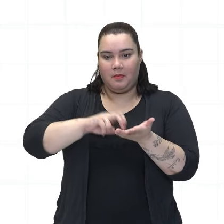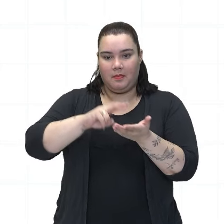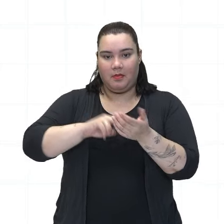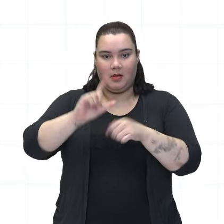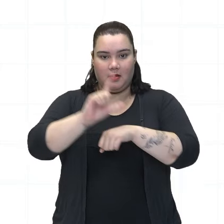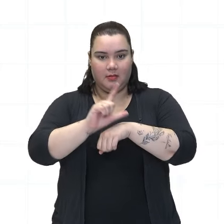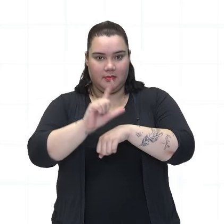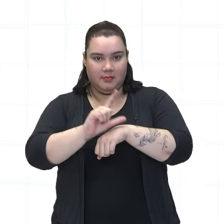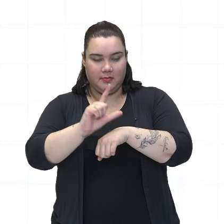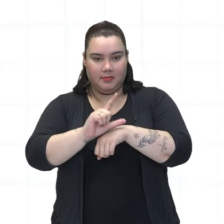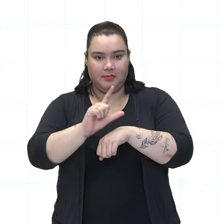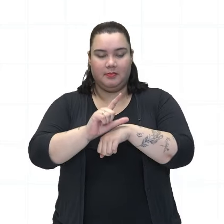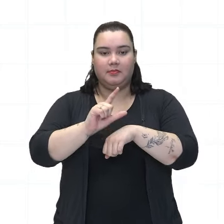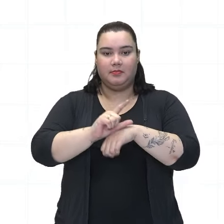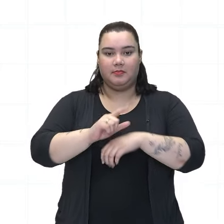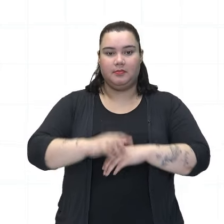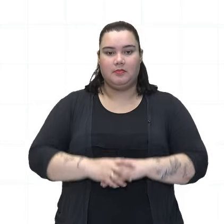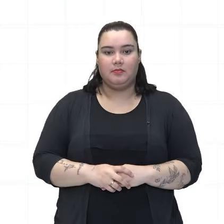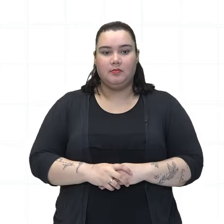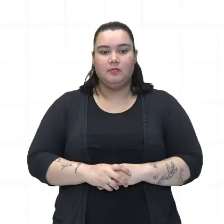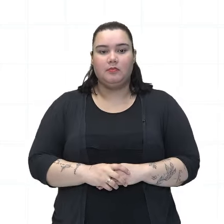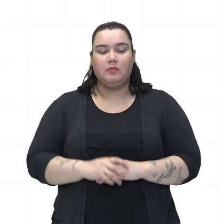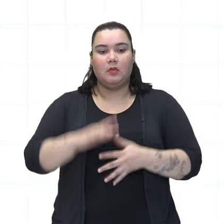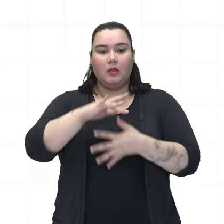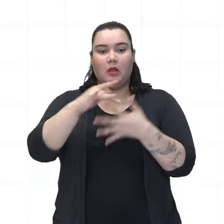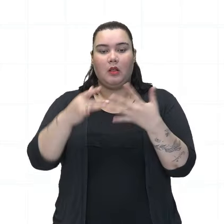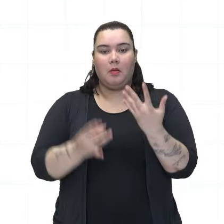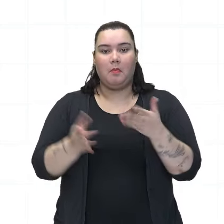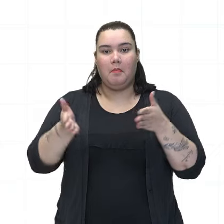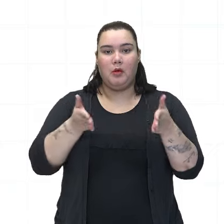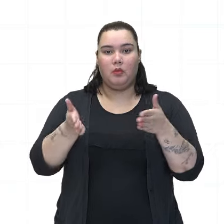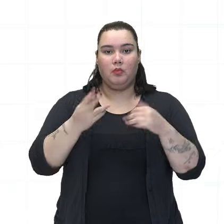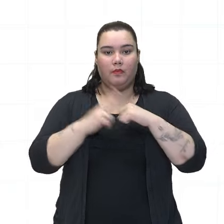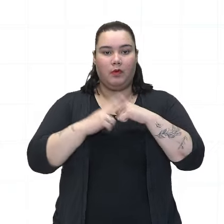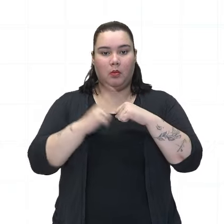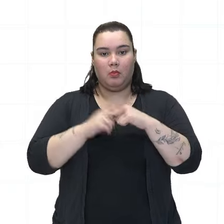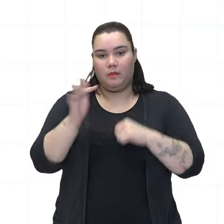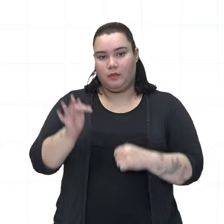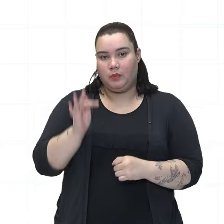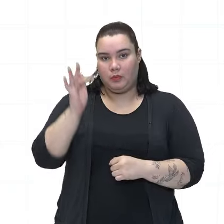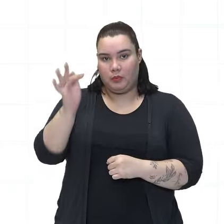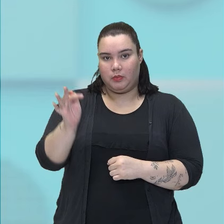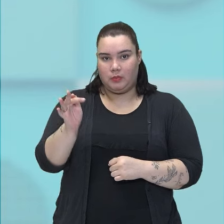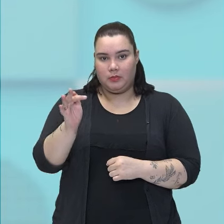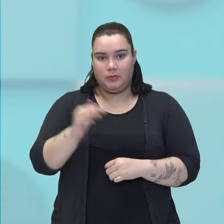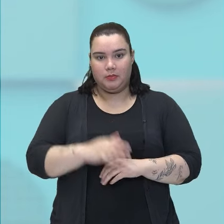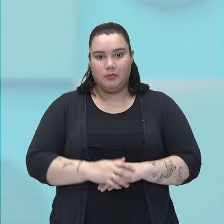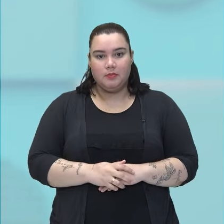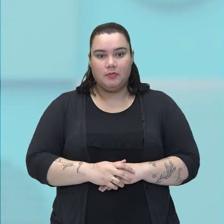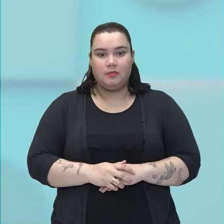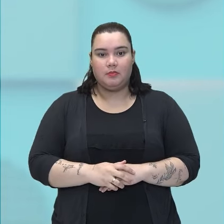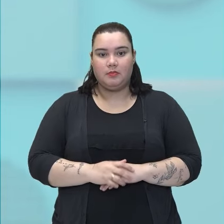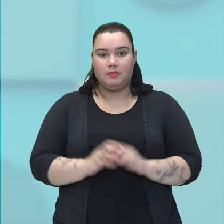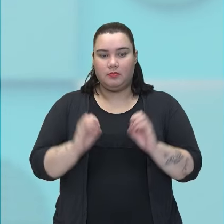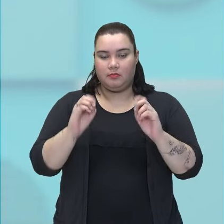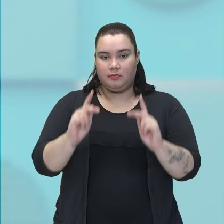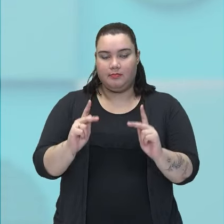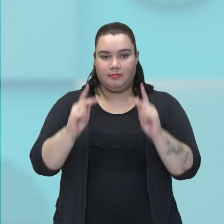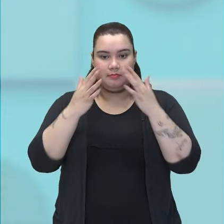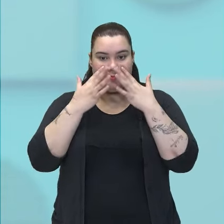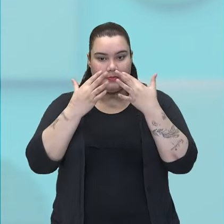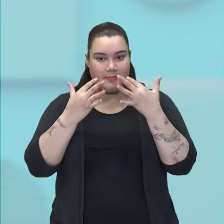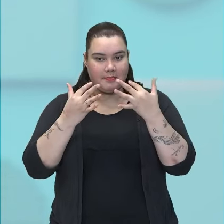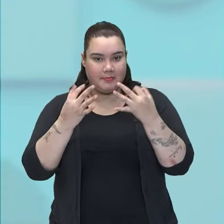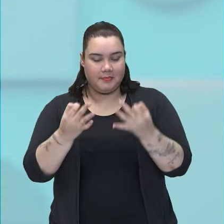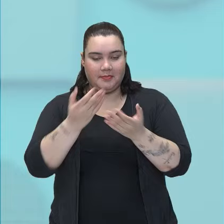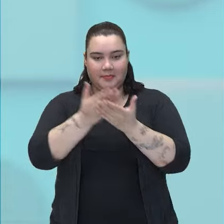detalhamento é futuro imediato, future, be going to. Então, fiquem bastante atentos